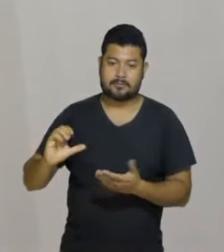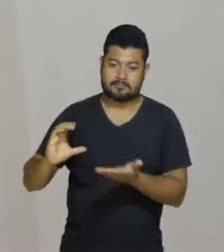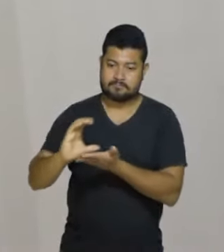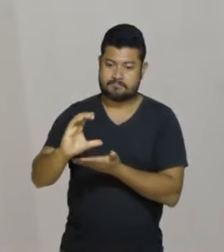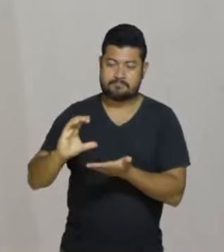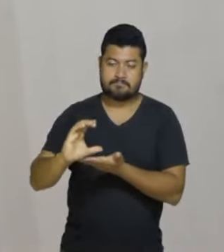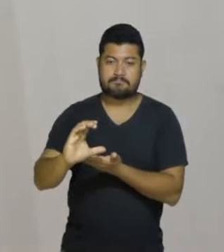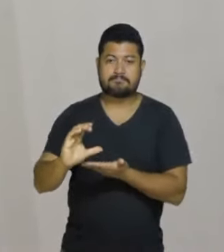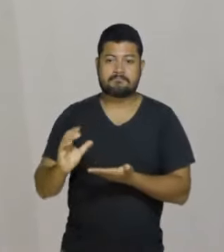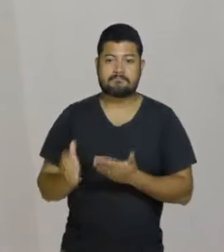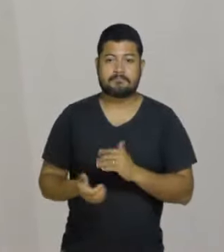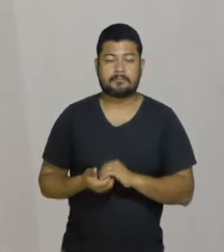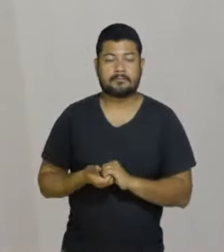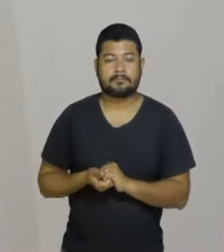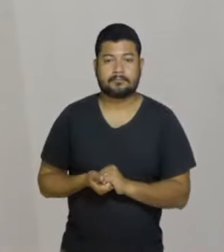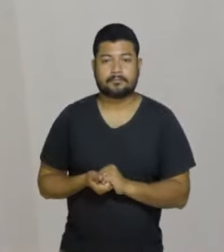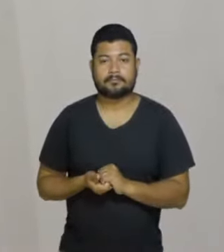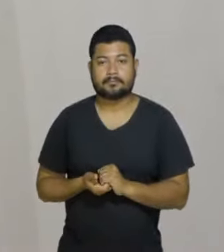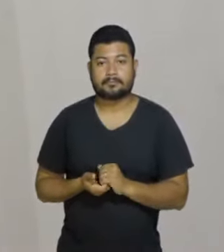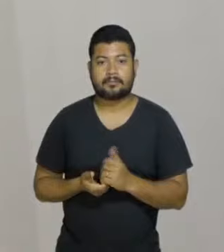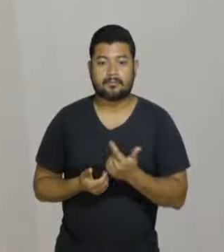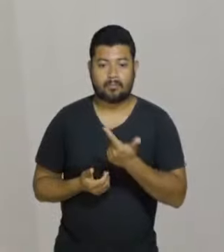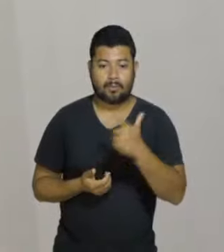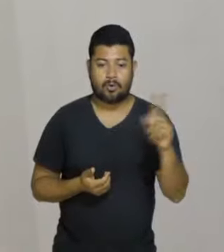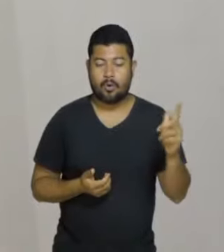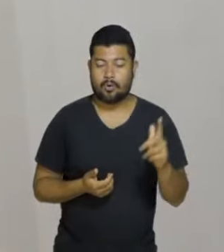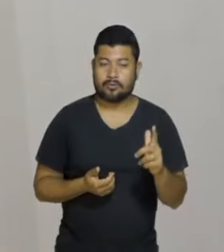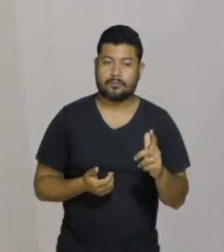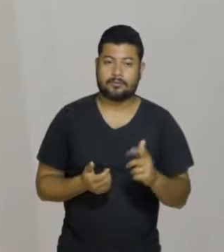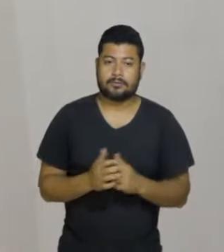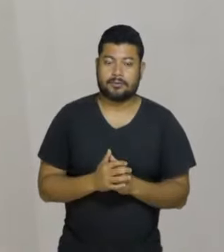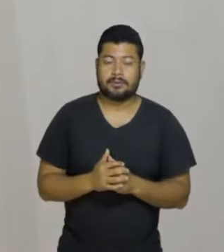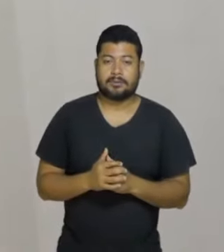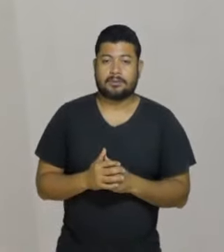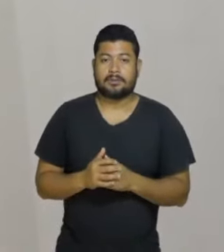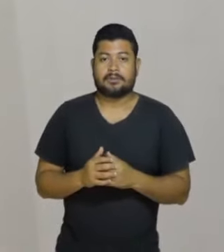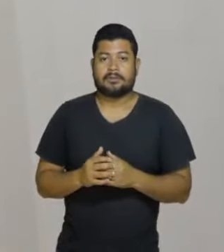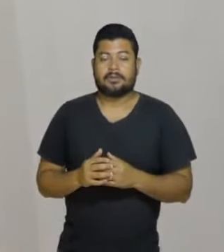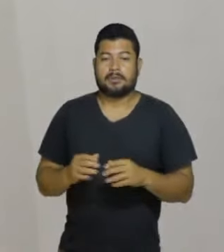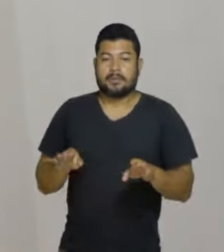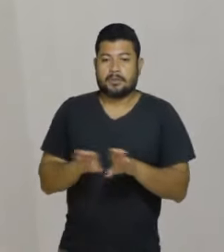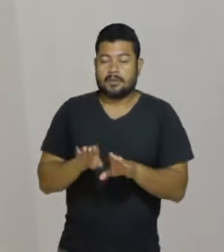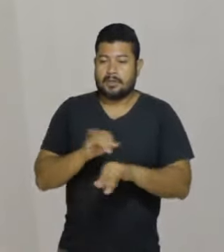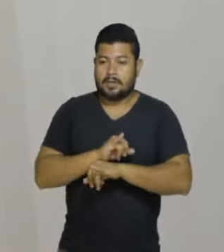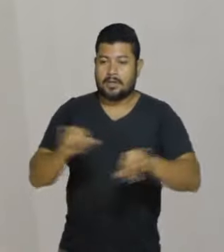Em outra linha, foi realizada a oferta em leilão público de